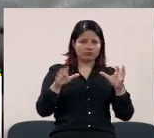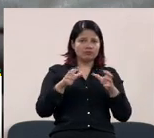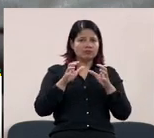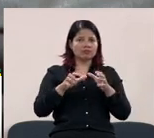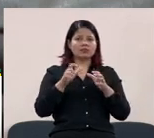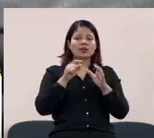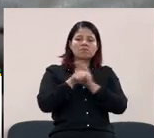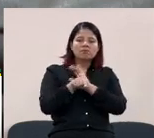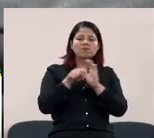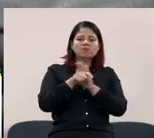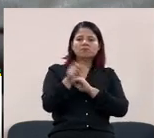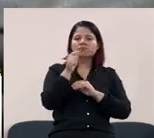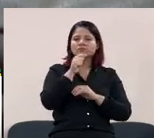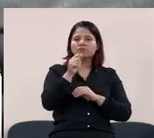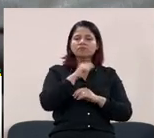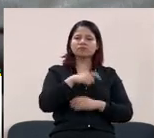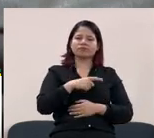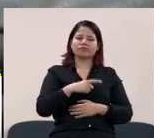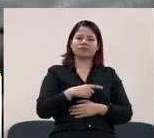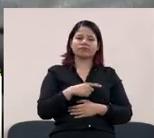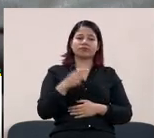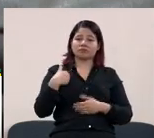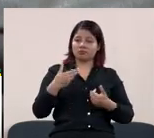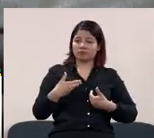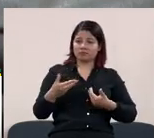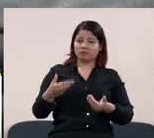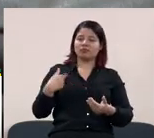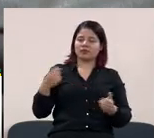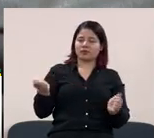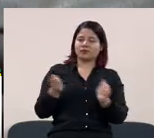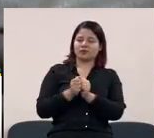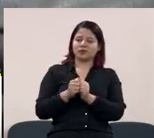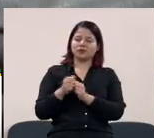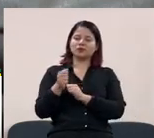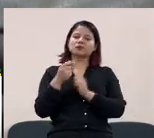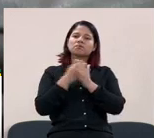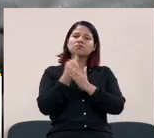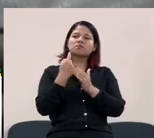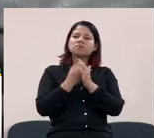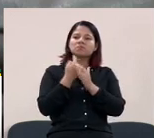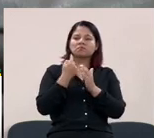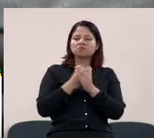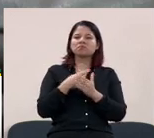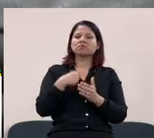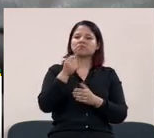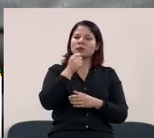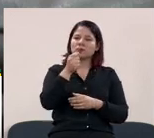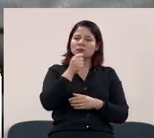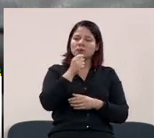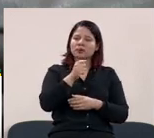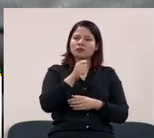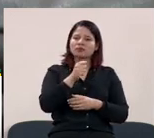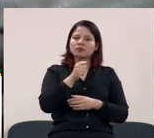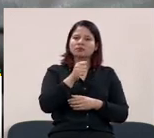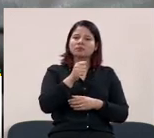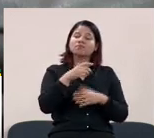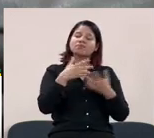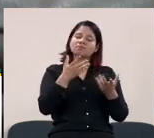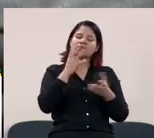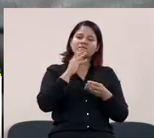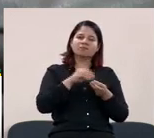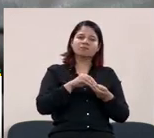Fui convidado e passei lá, participei desse programa. Portanto, professor e